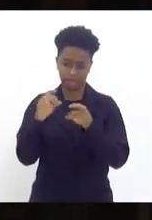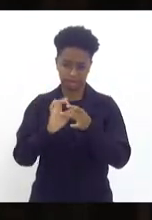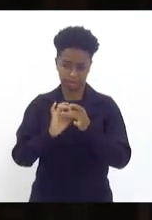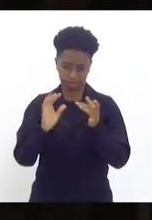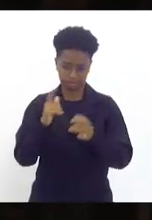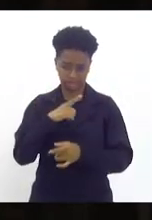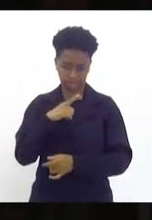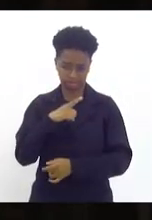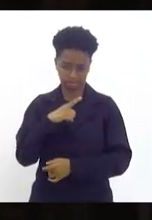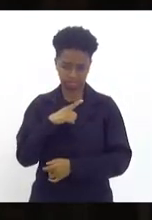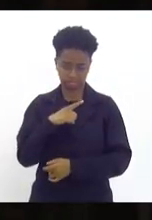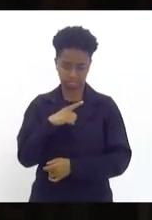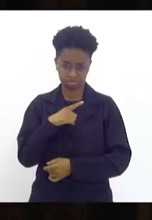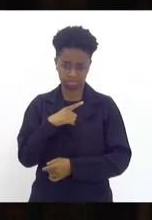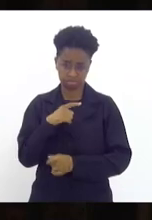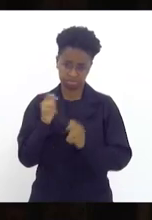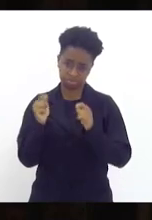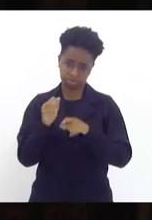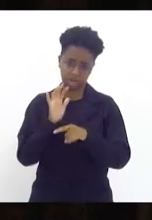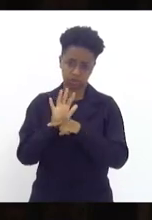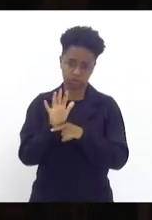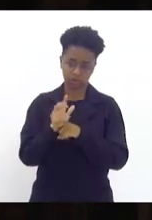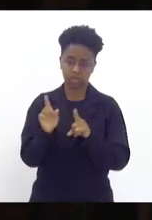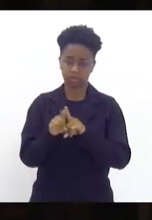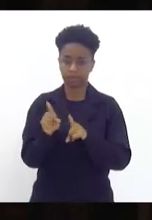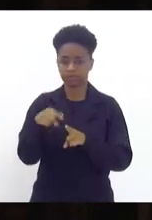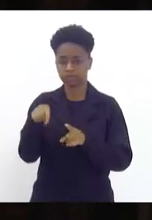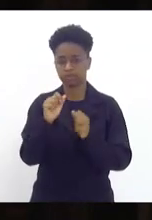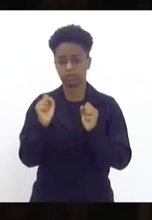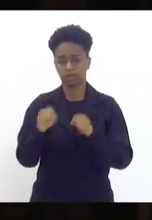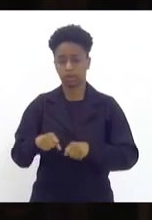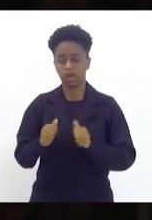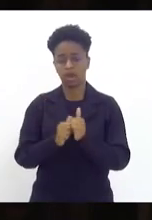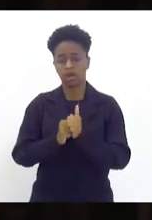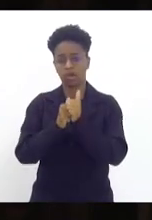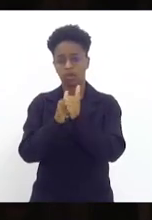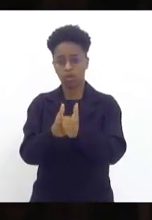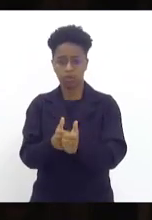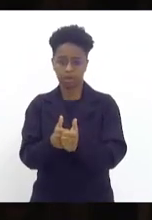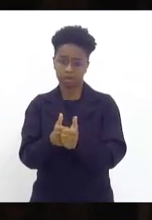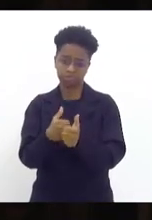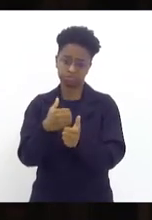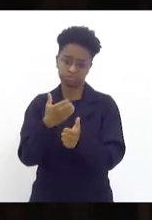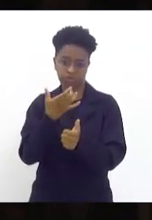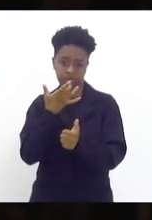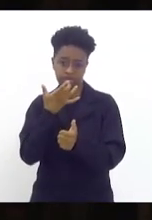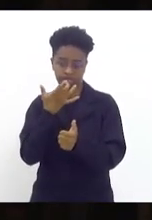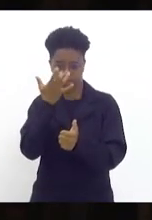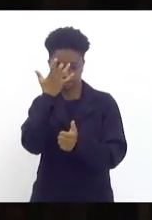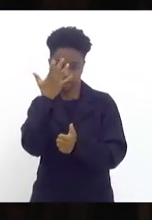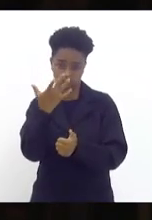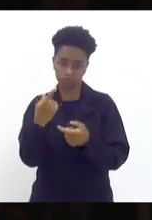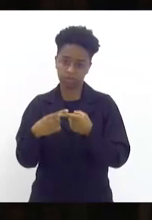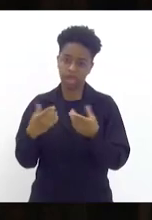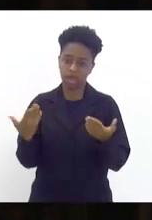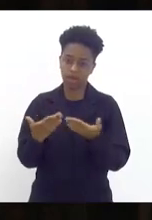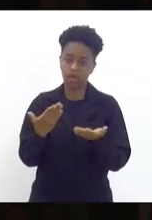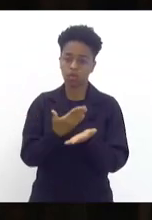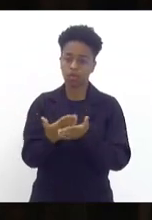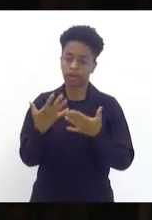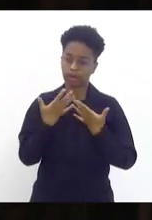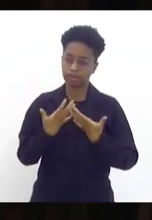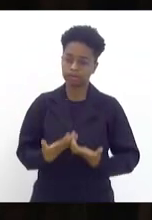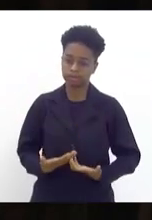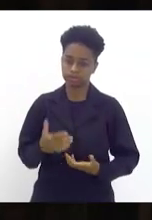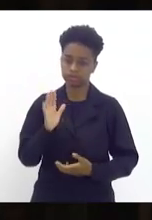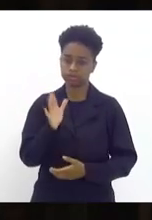disponível aí para ajudar e fazer com que vocês acompanhem de uma forma mais fácil, porque essa hora, né, a gente já começa a ficar